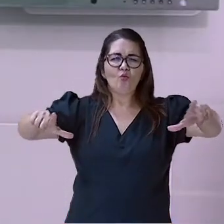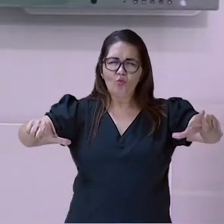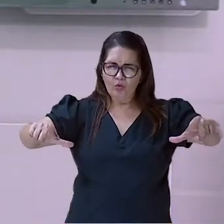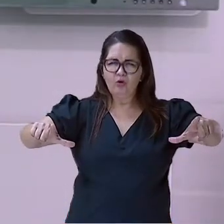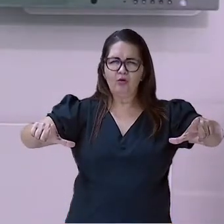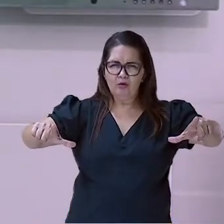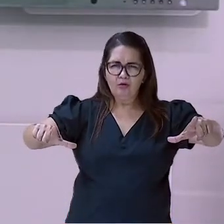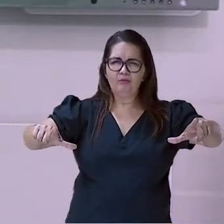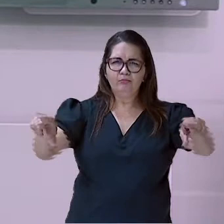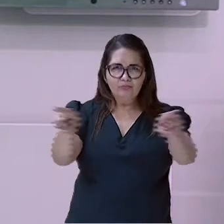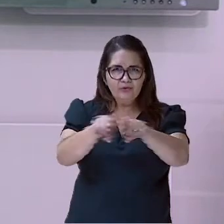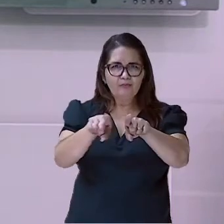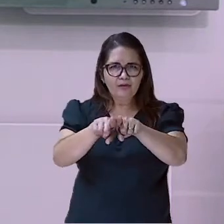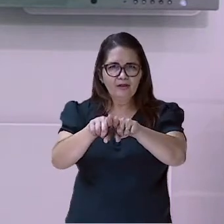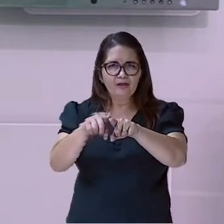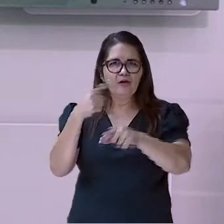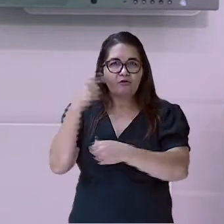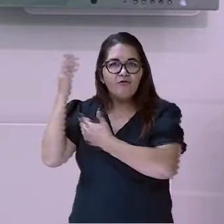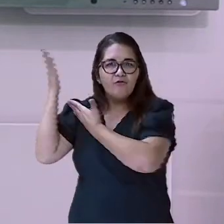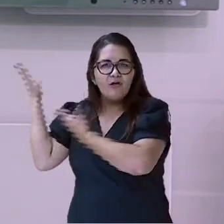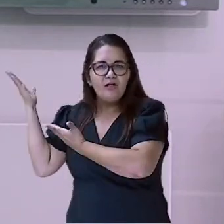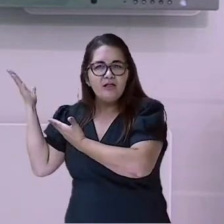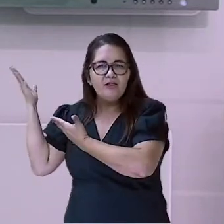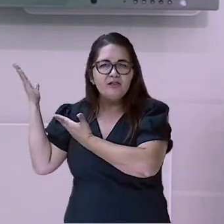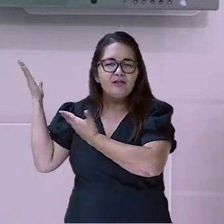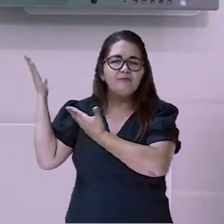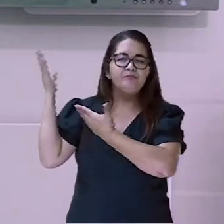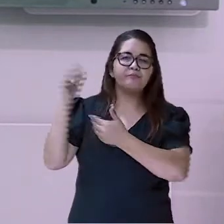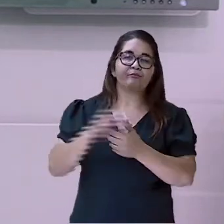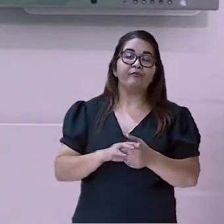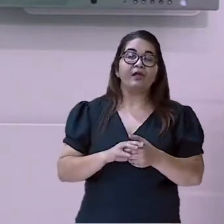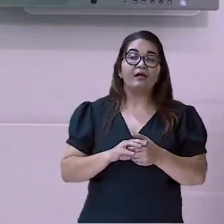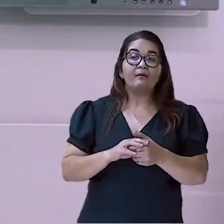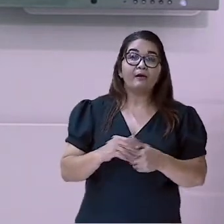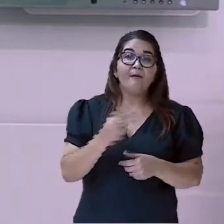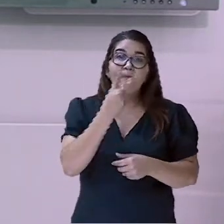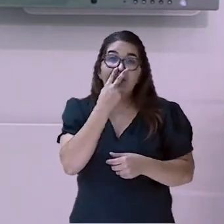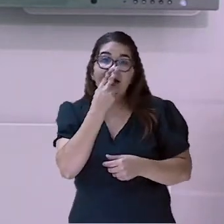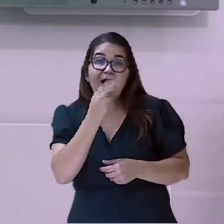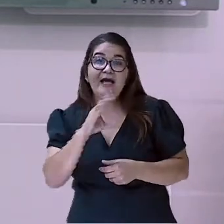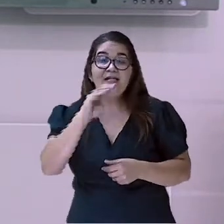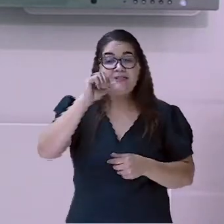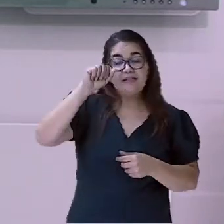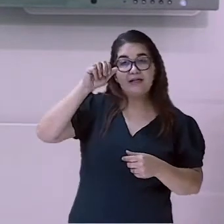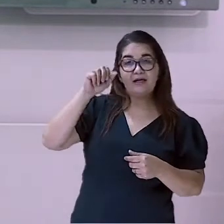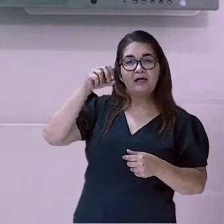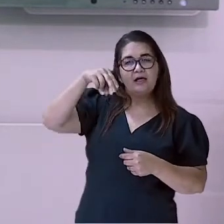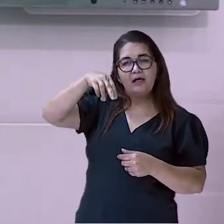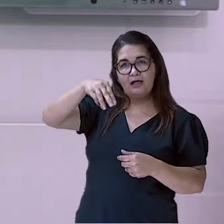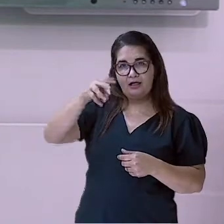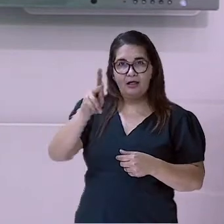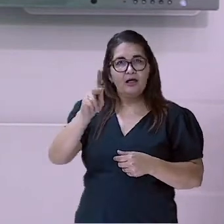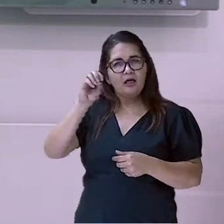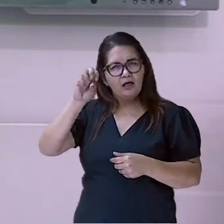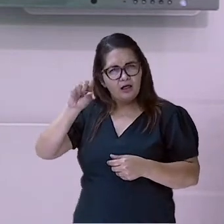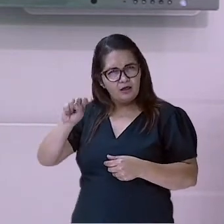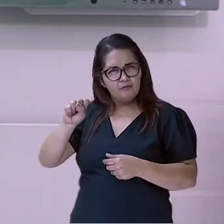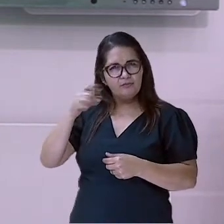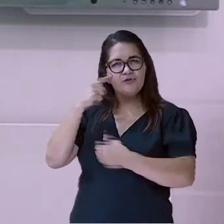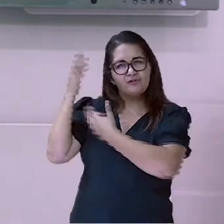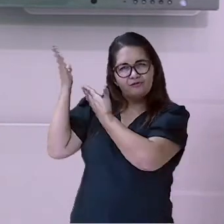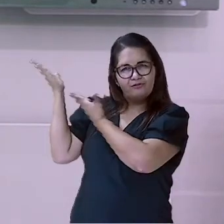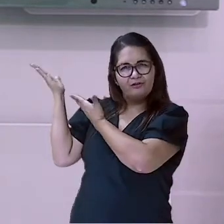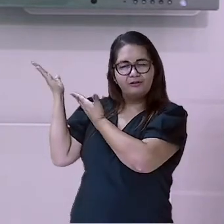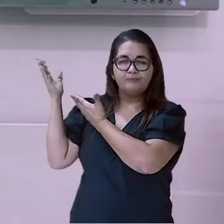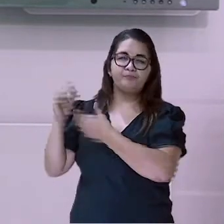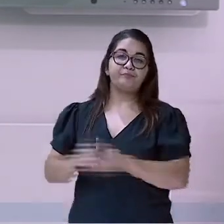essa vegetação é muito rica, ela aparece muito no Rio Grande do Sul e a gente vai falar da importância dela. Então vamos falar um pouquinho